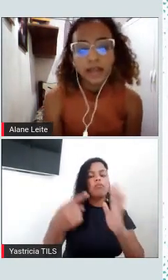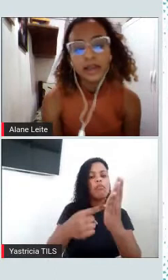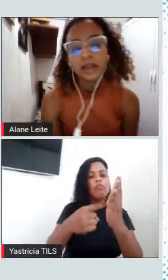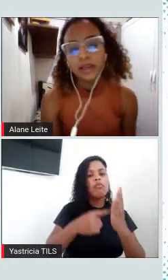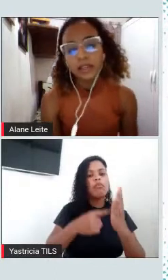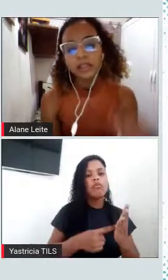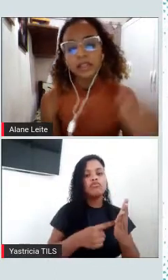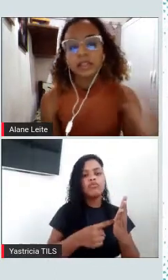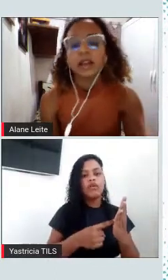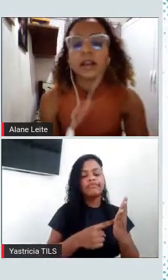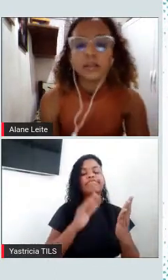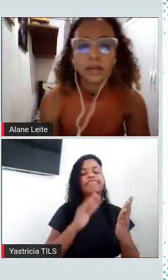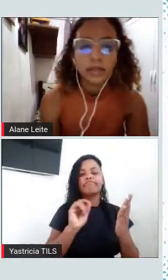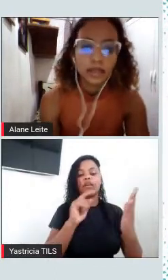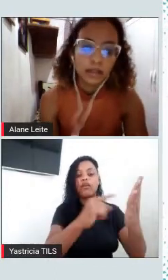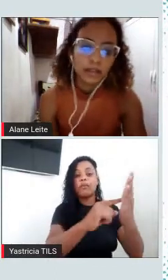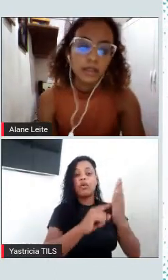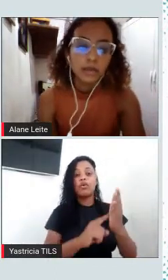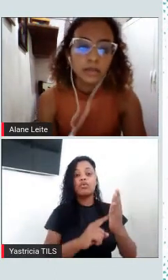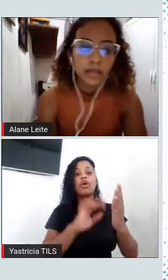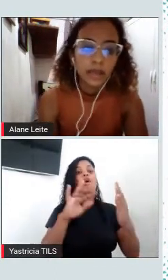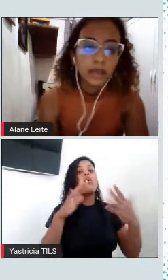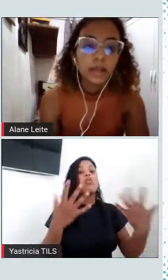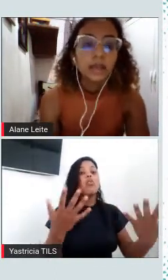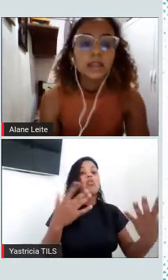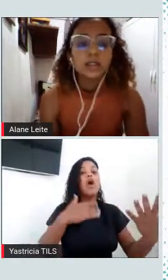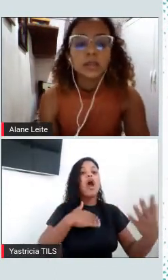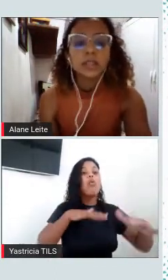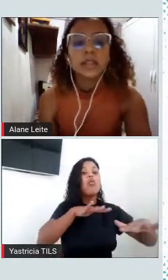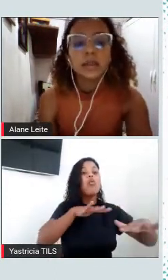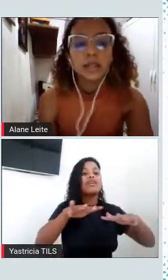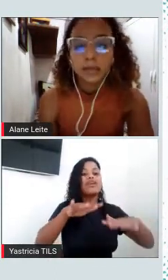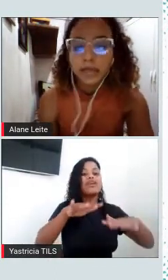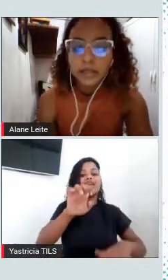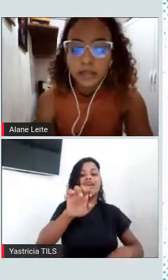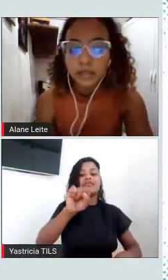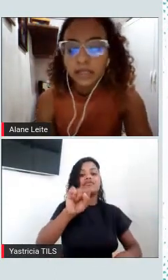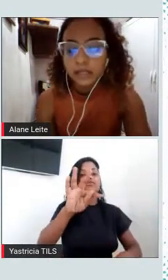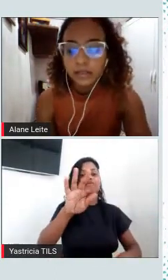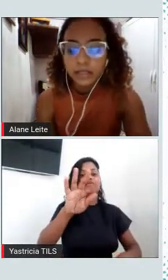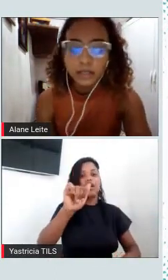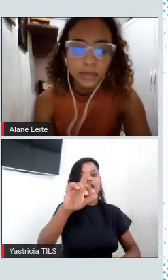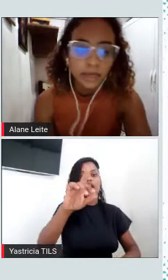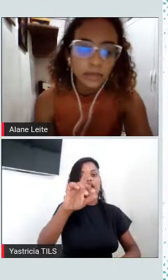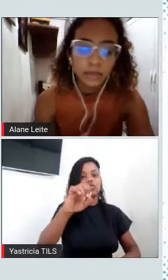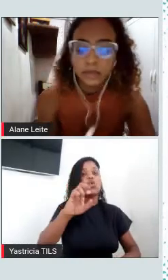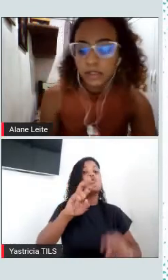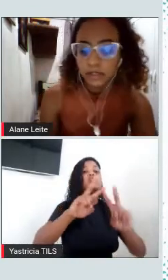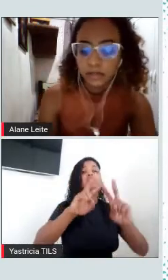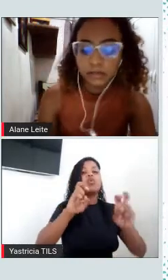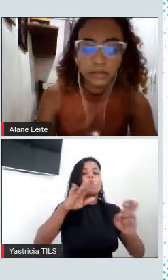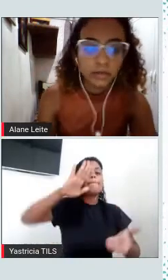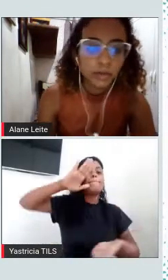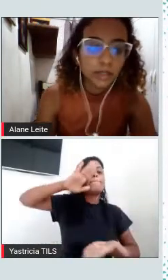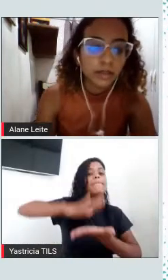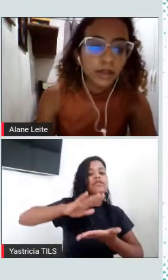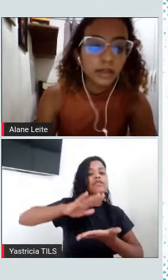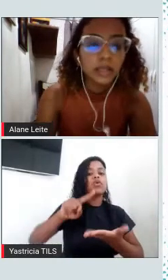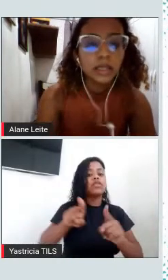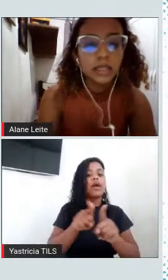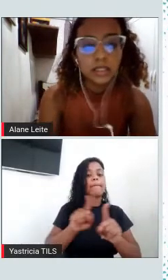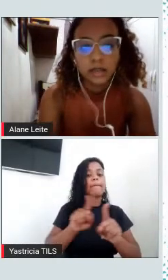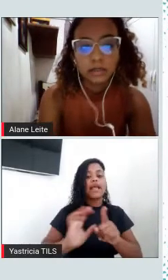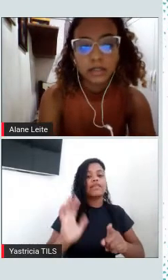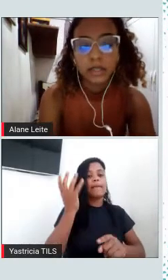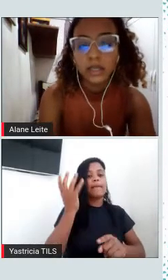dizer em que estado a matéria vai se encontrar sob determinada pressão e determinada temperatura. Vocês observaram